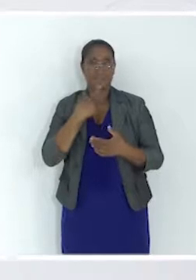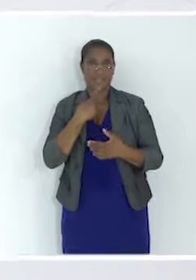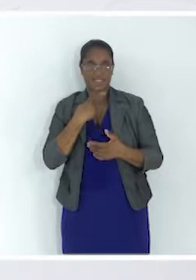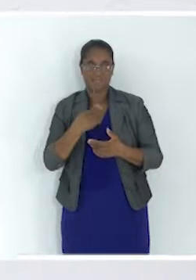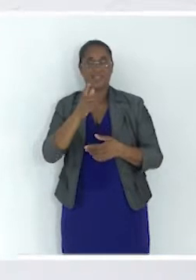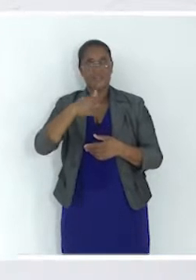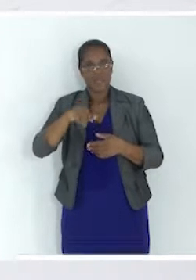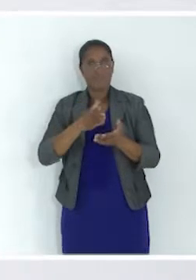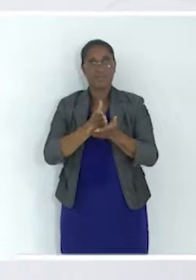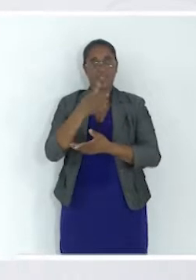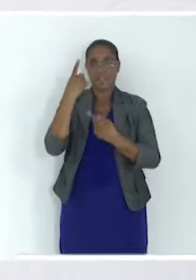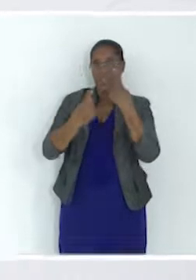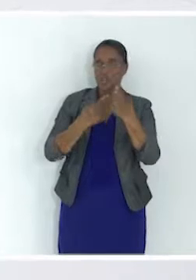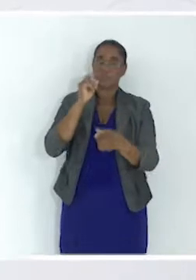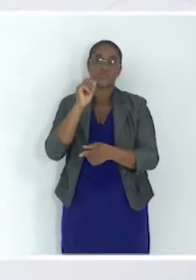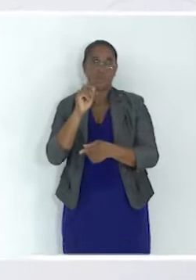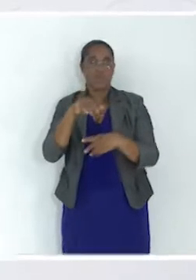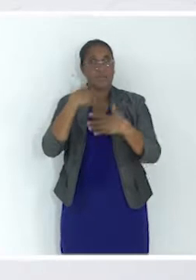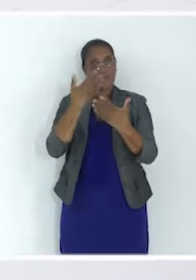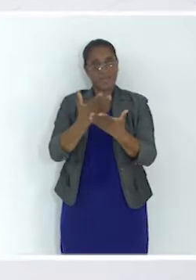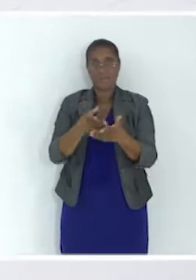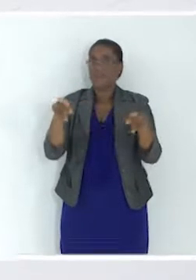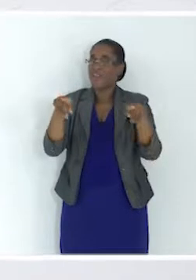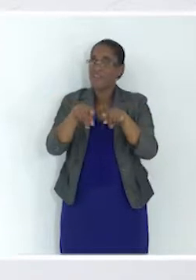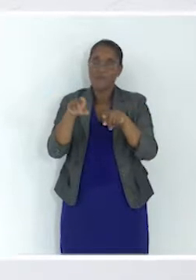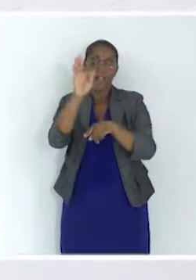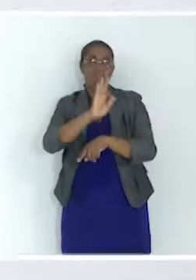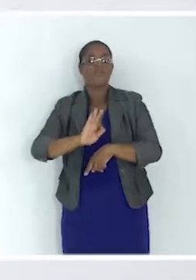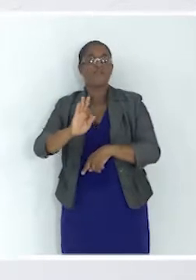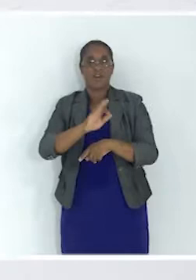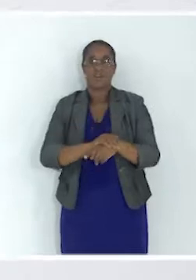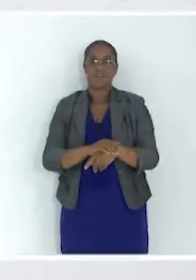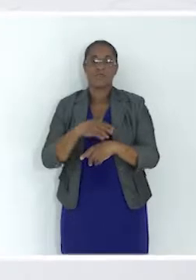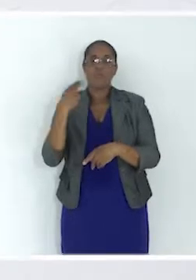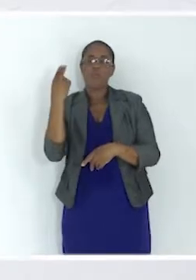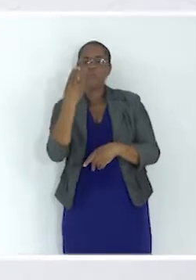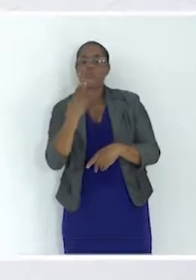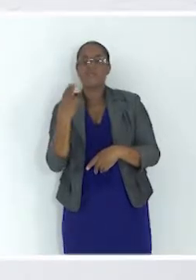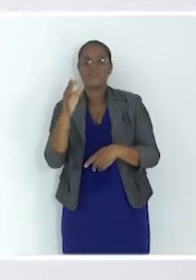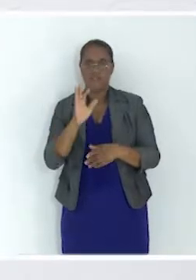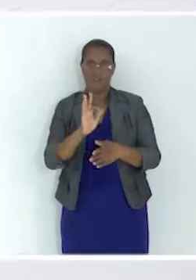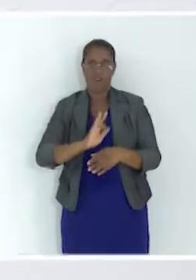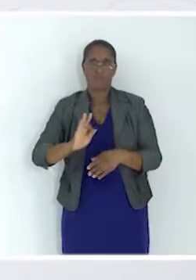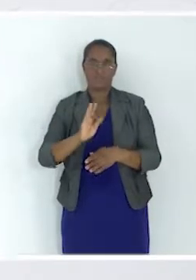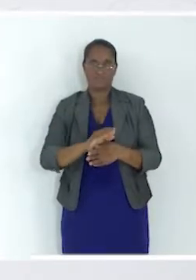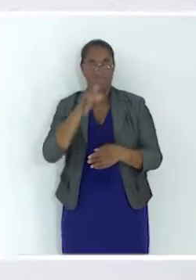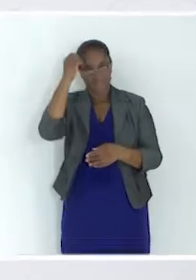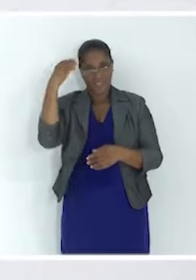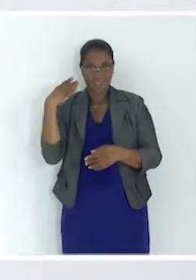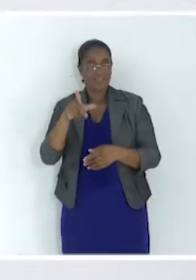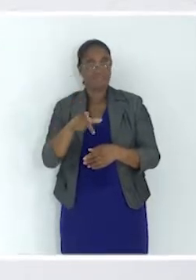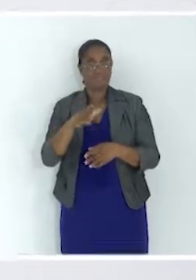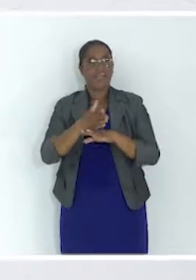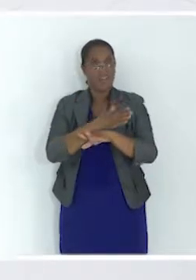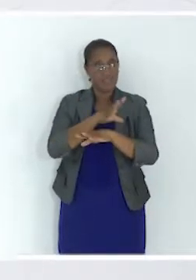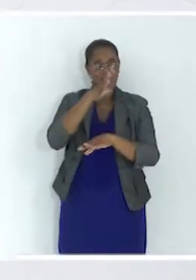apresentam a mesma forma, uniforme. Não se esqueçam, uniforme. Já tínhamos falado sobre uniforme na aula dos